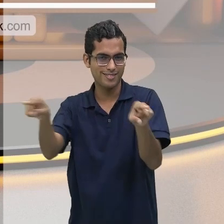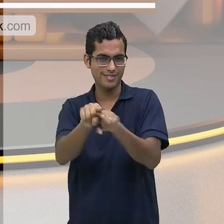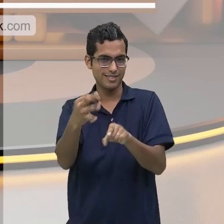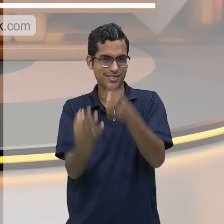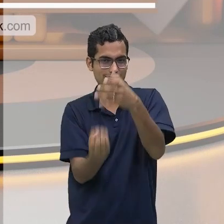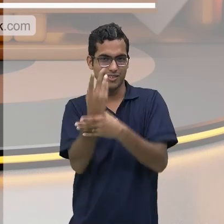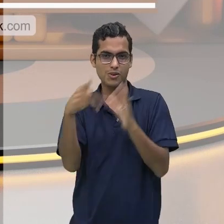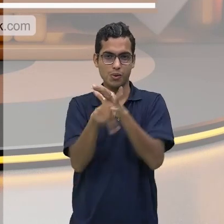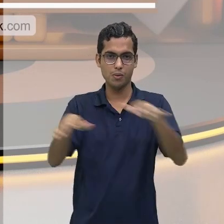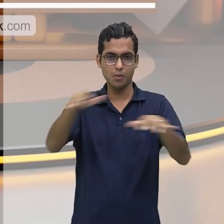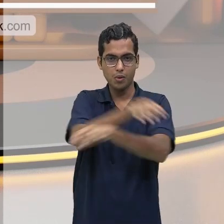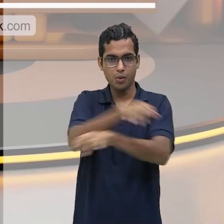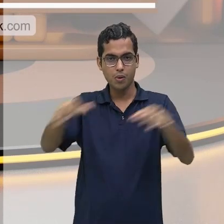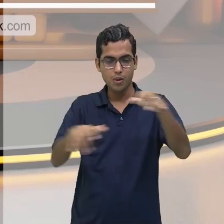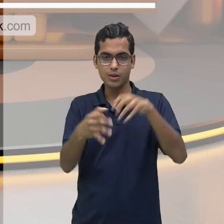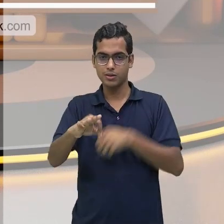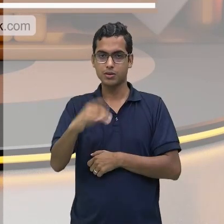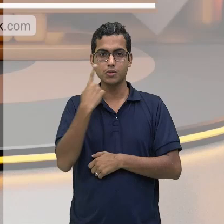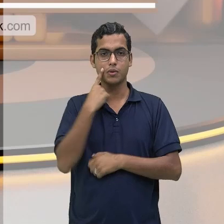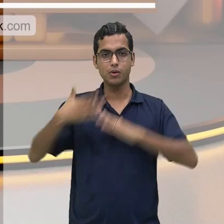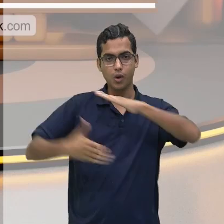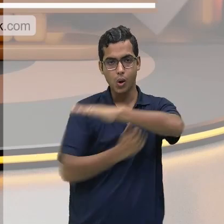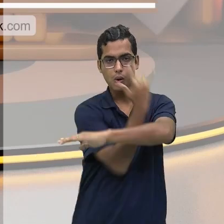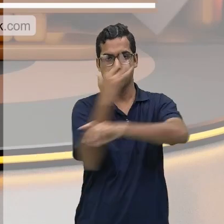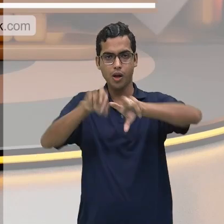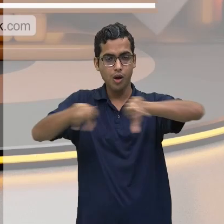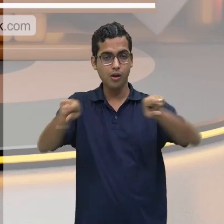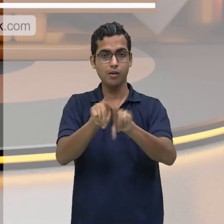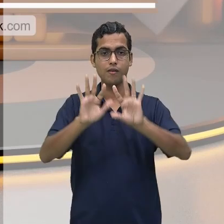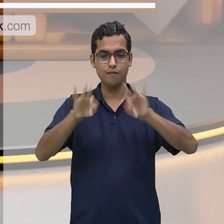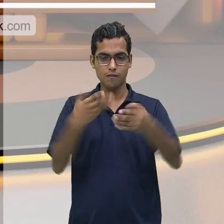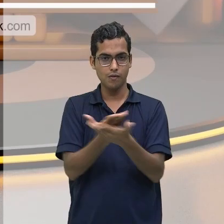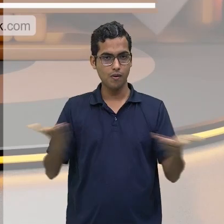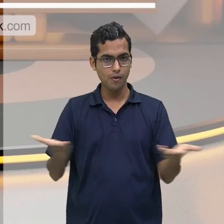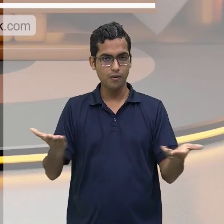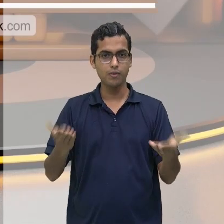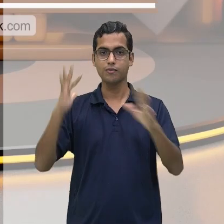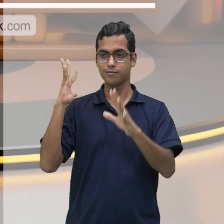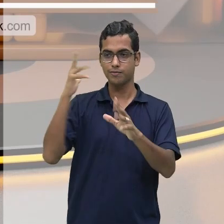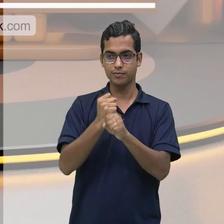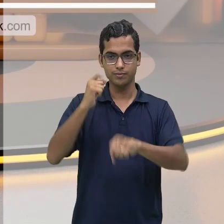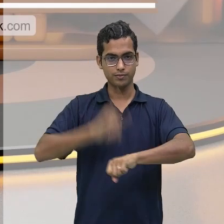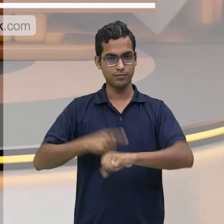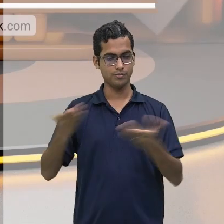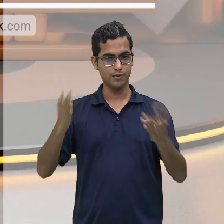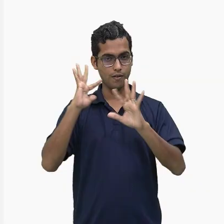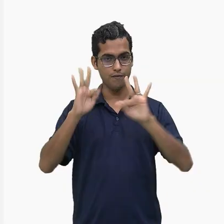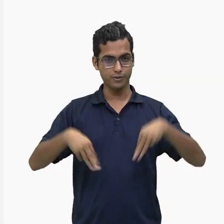gente? E assim a gente finaliza esse momento da nossa revisão.